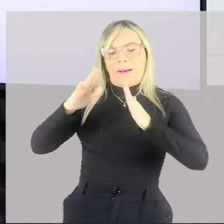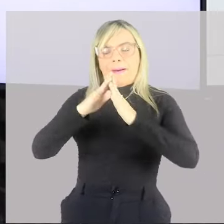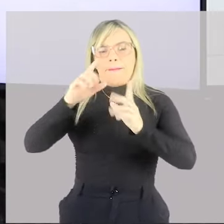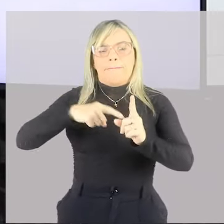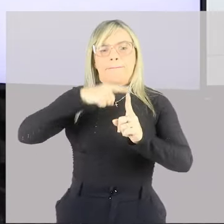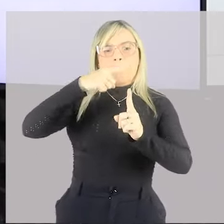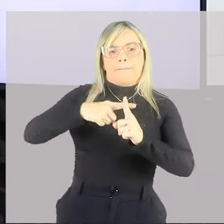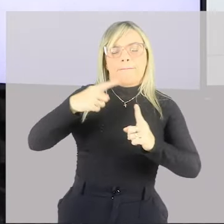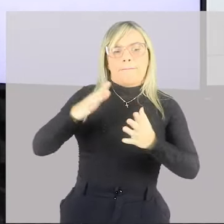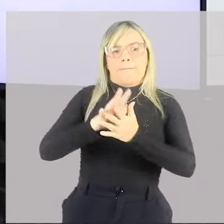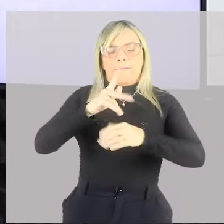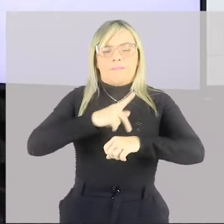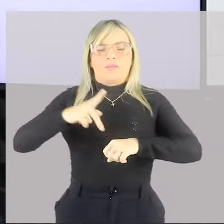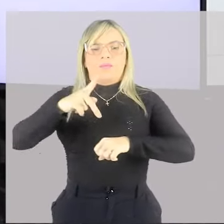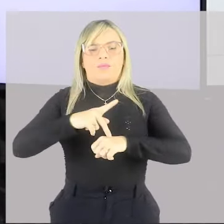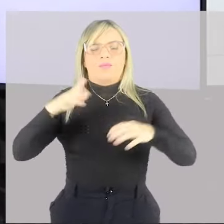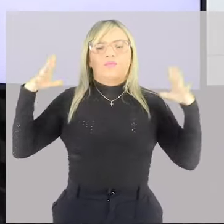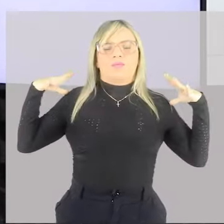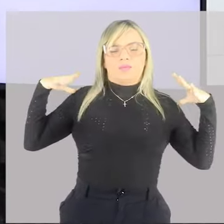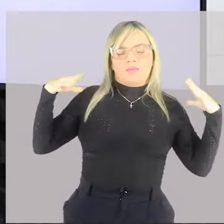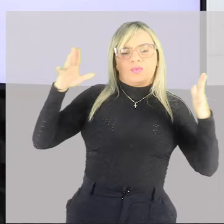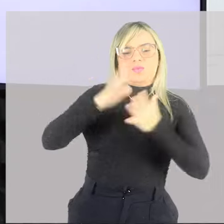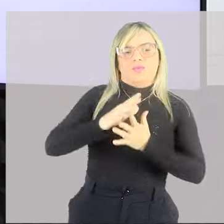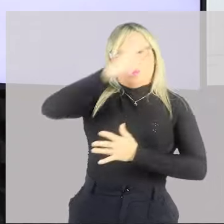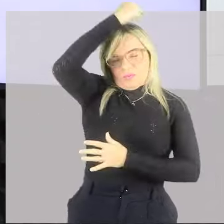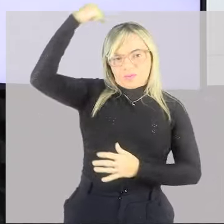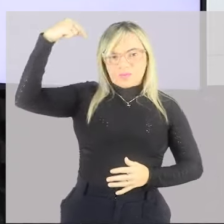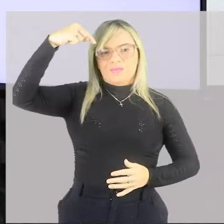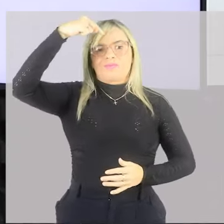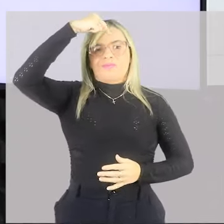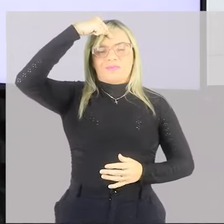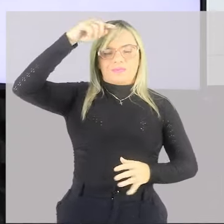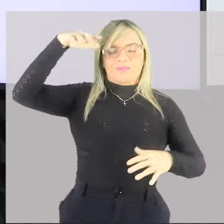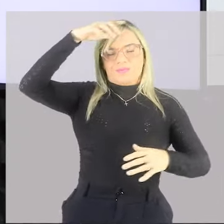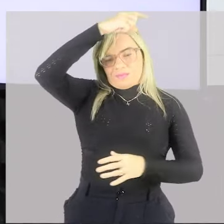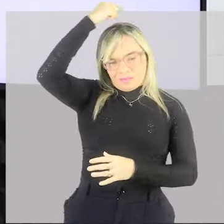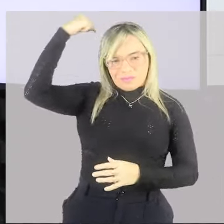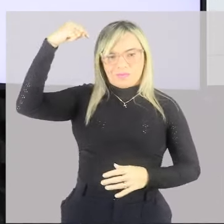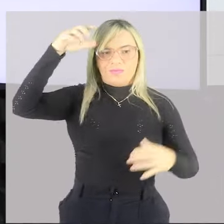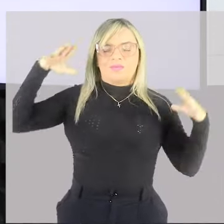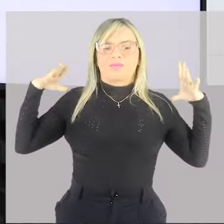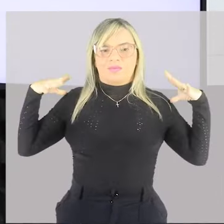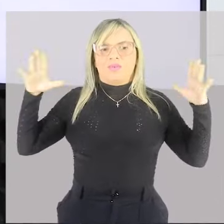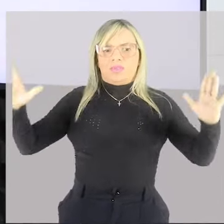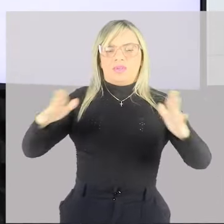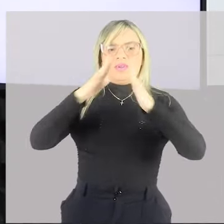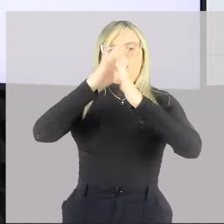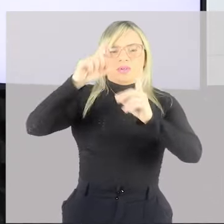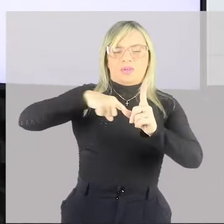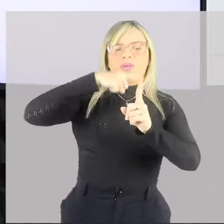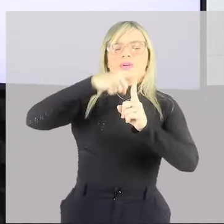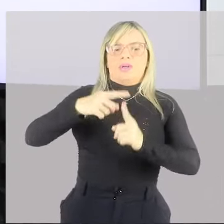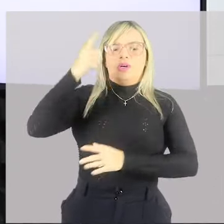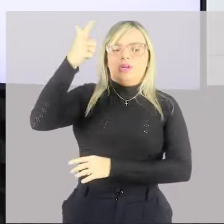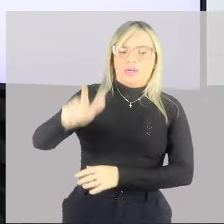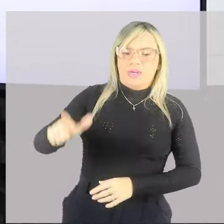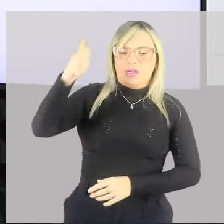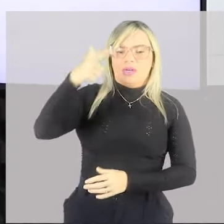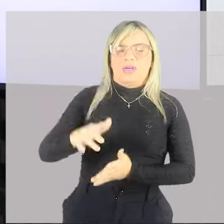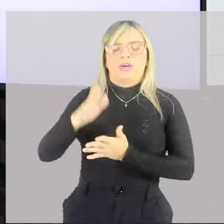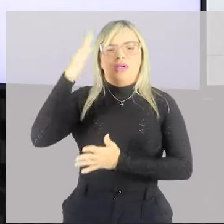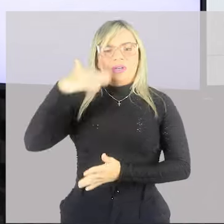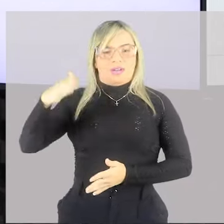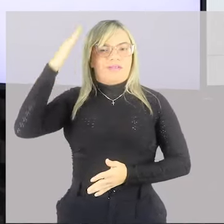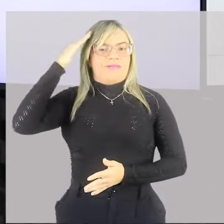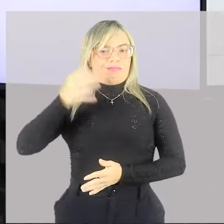Praça da igreja Anjos Santos anjo anjo eu falei igreja eu quero repetir para que vocês entendam que a piada é